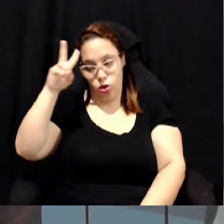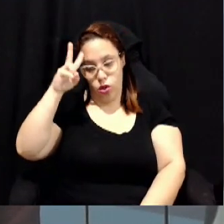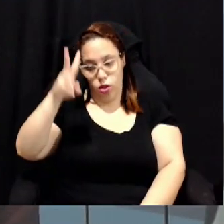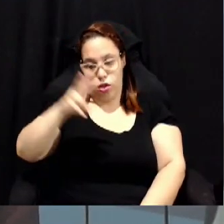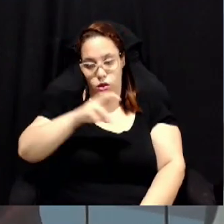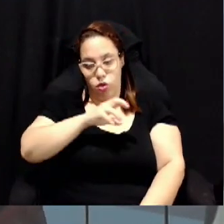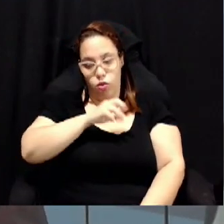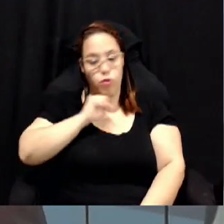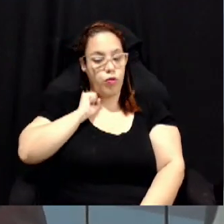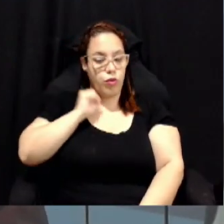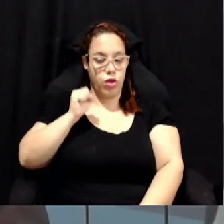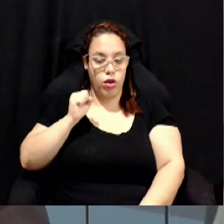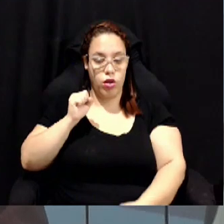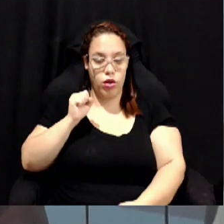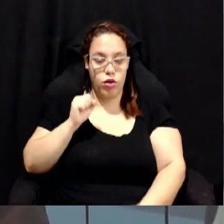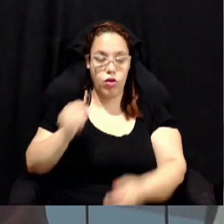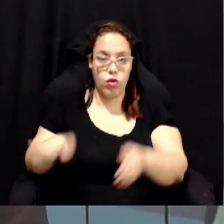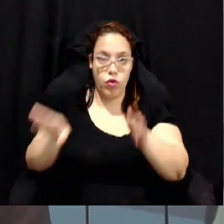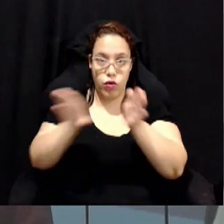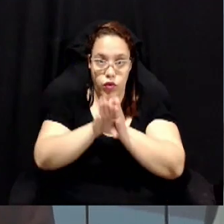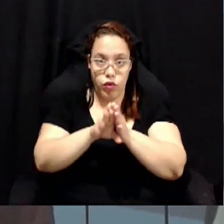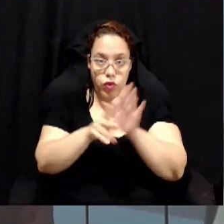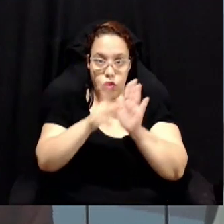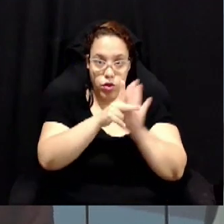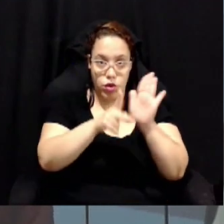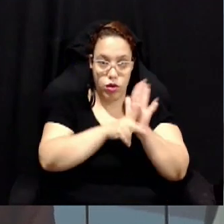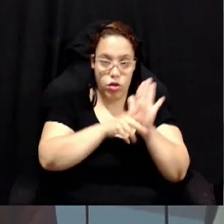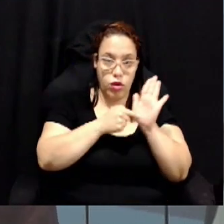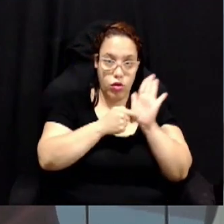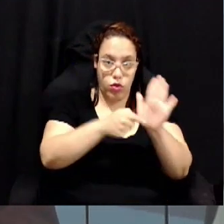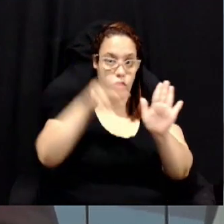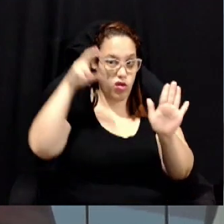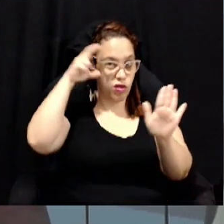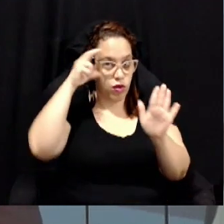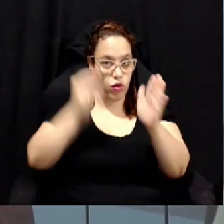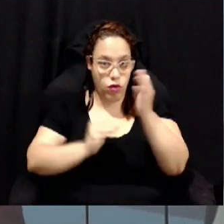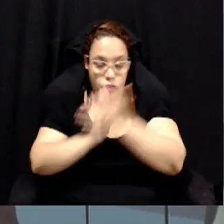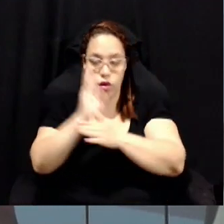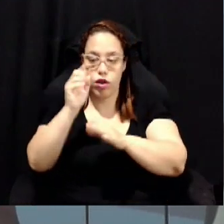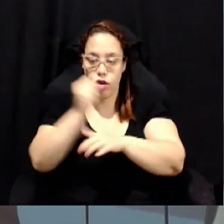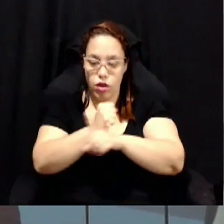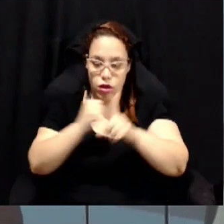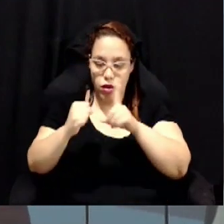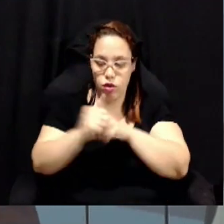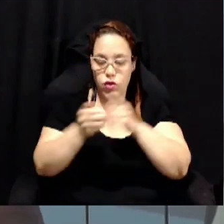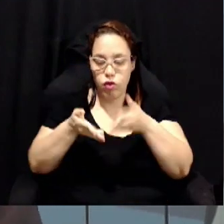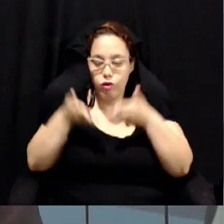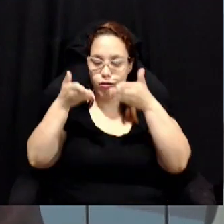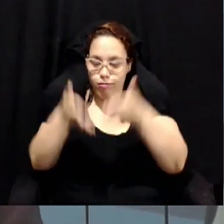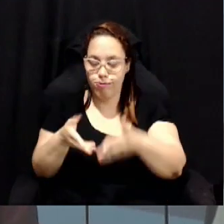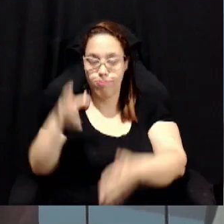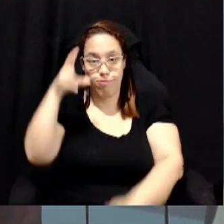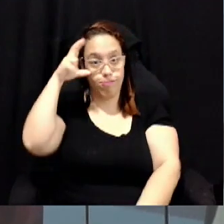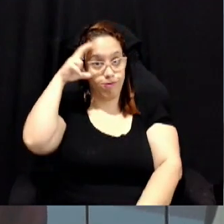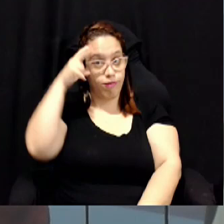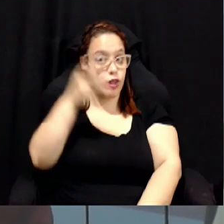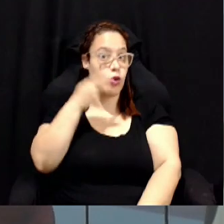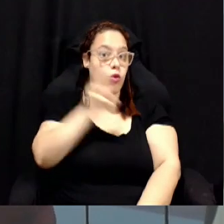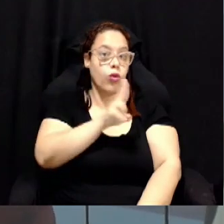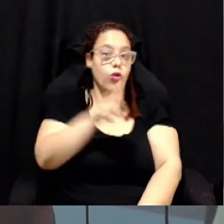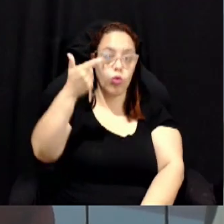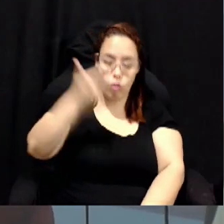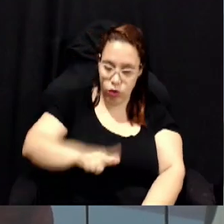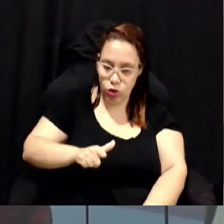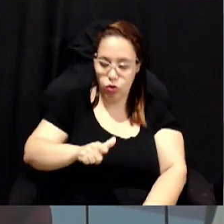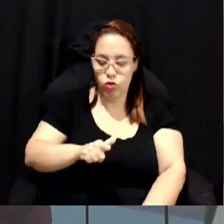O Carlinhos apresentou um projeto que veio da sociedade. E me permita aqui, Carlinhos, mencionar o seu nome mais uma vez.